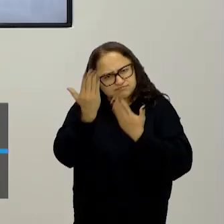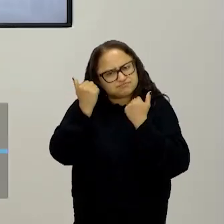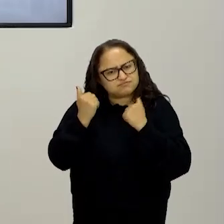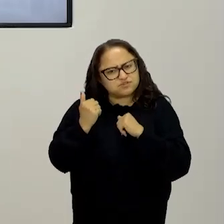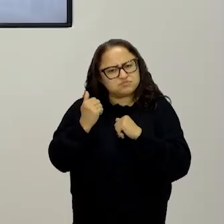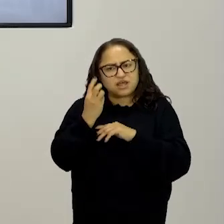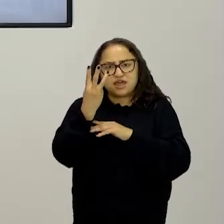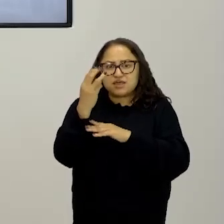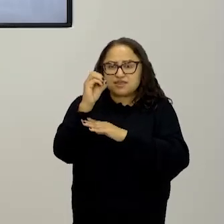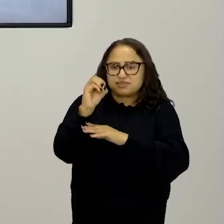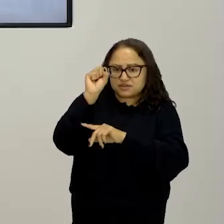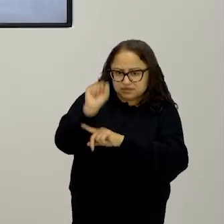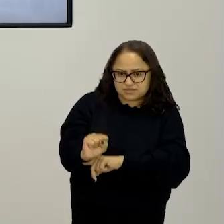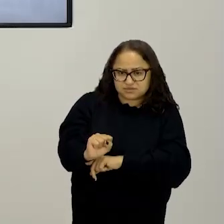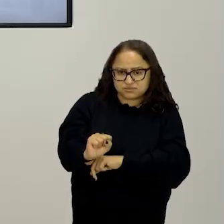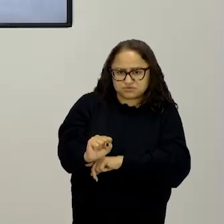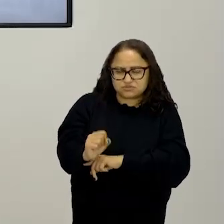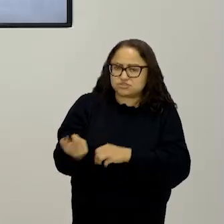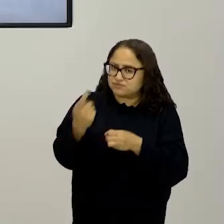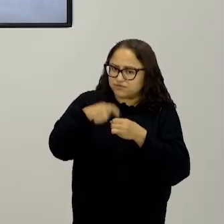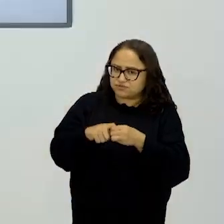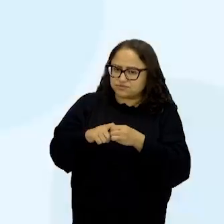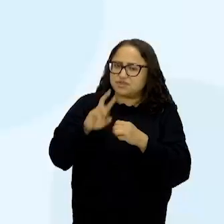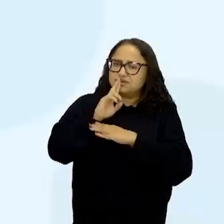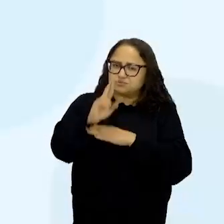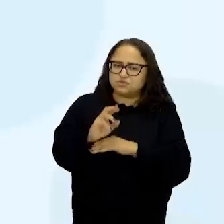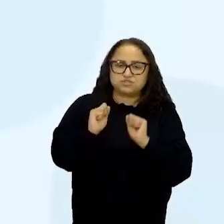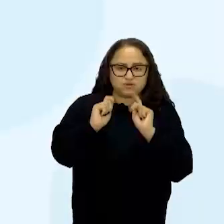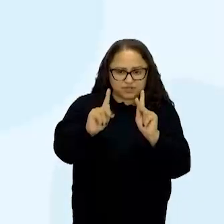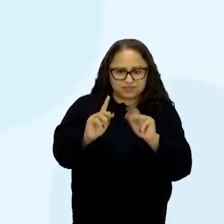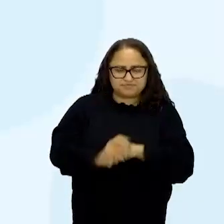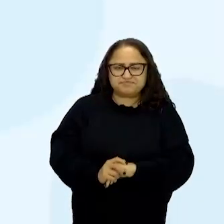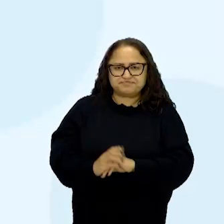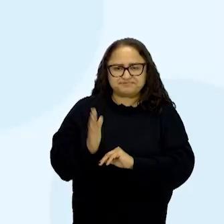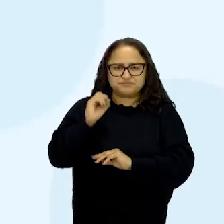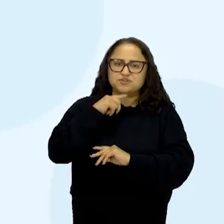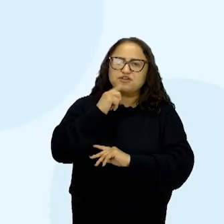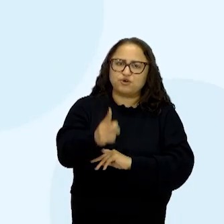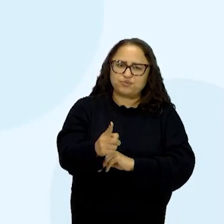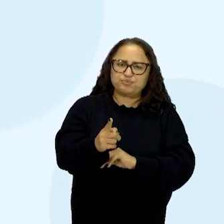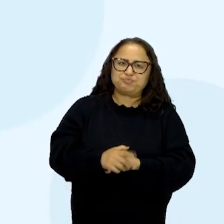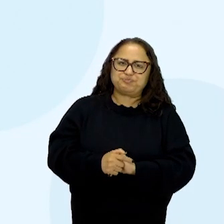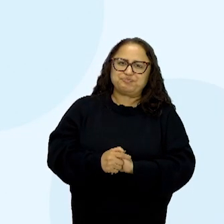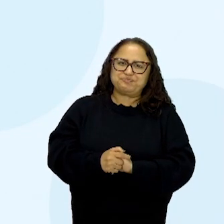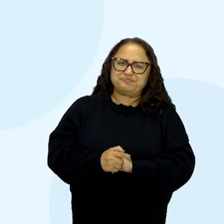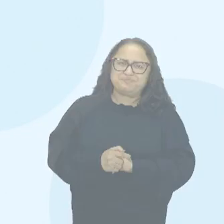30 segundinhos e a gente já volta com a sua resposta. Ok? Go!